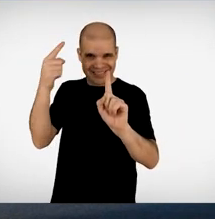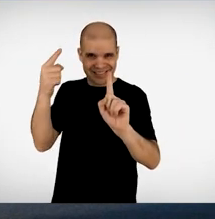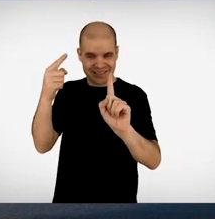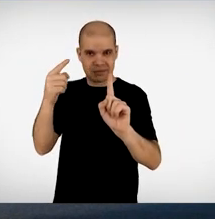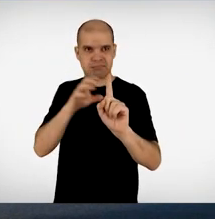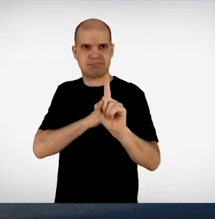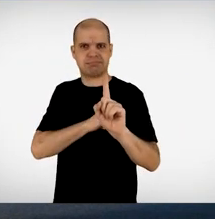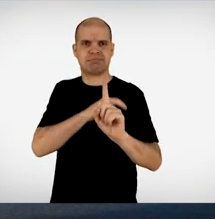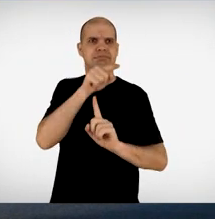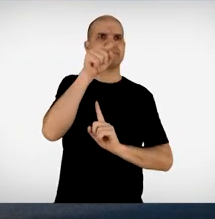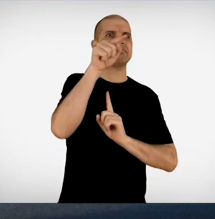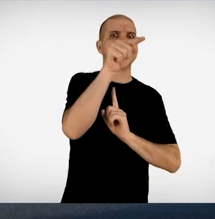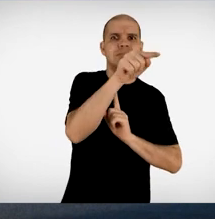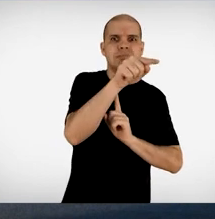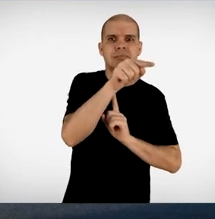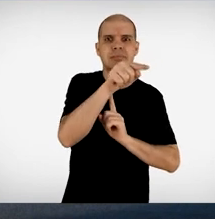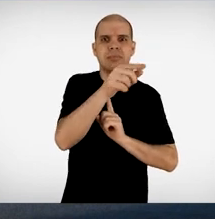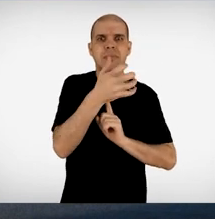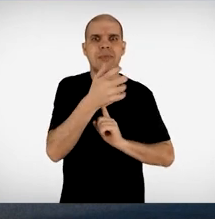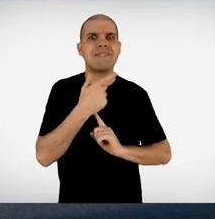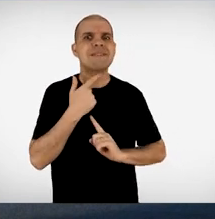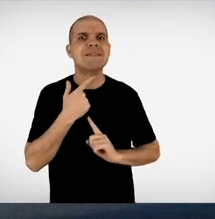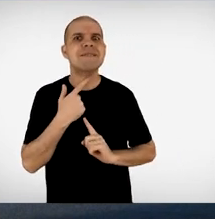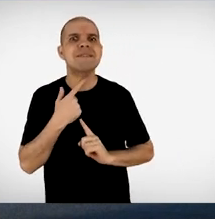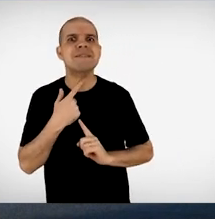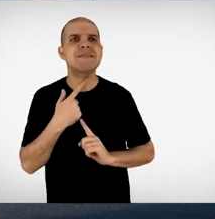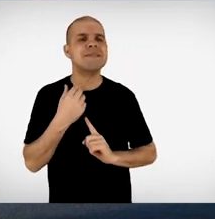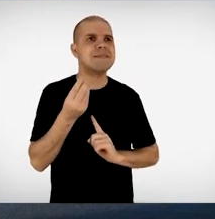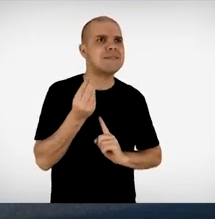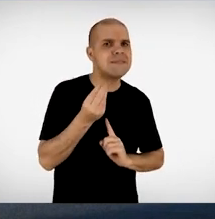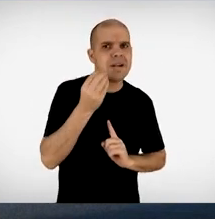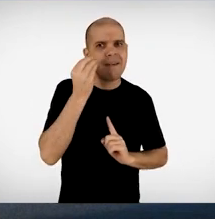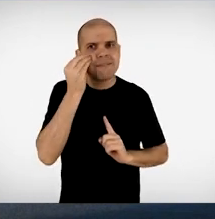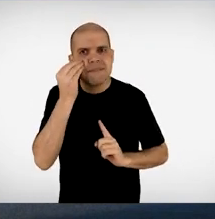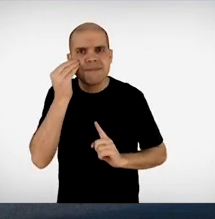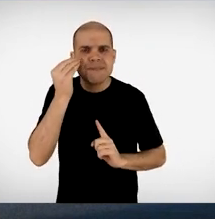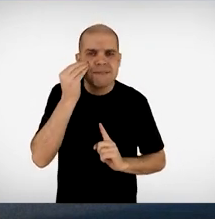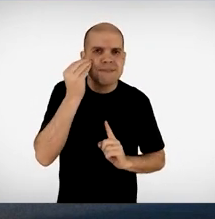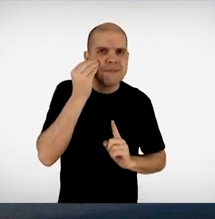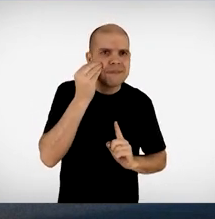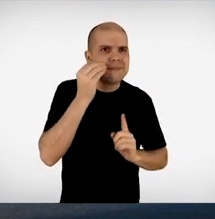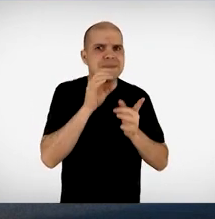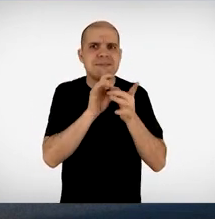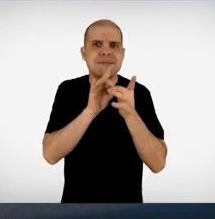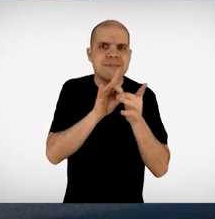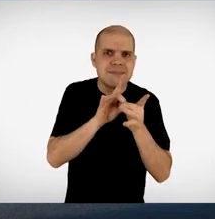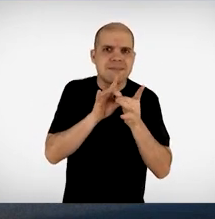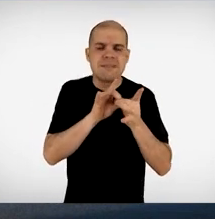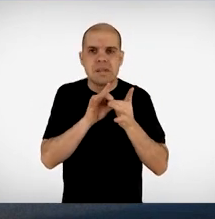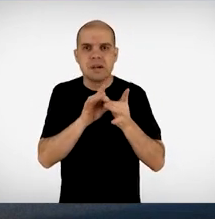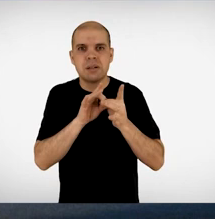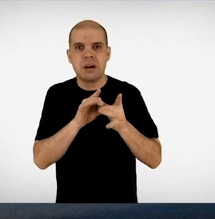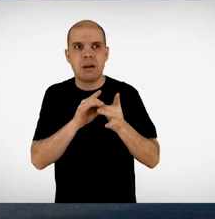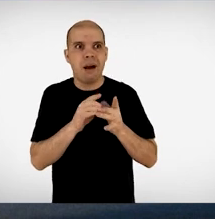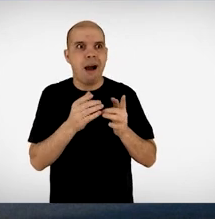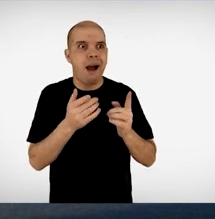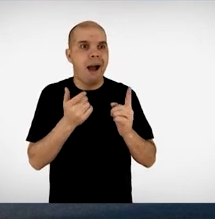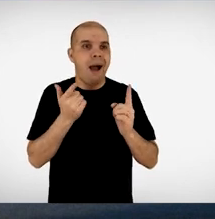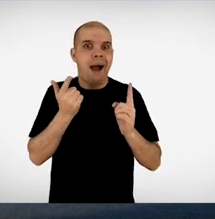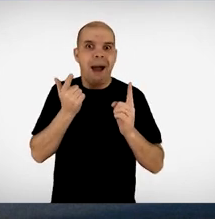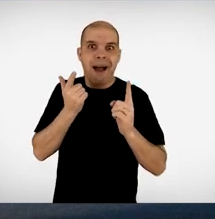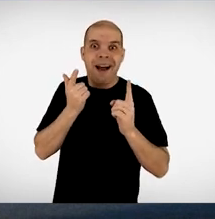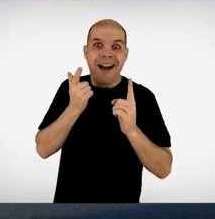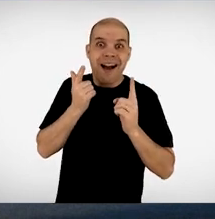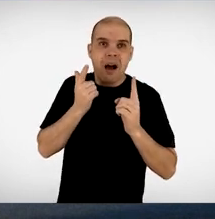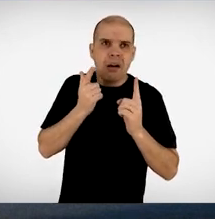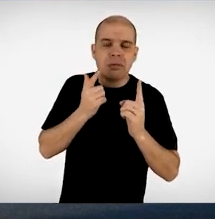uma pessoa que a gente não entende o desejo dele, né? Tipo, ela super desejante, puta, vai, tenta, muda, descobre que